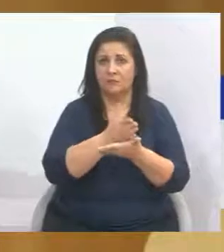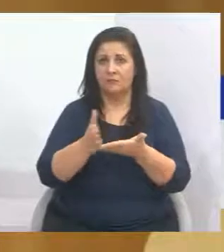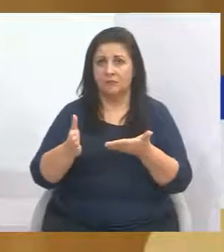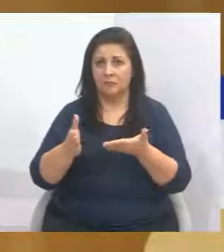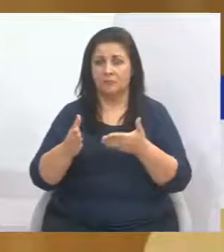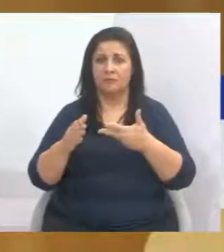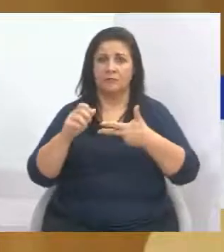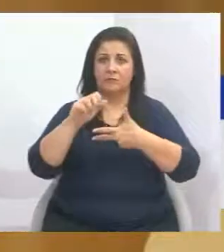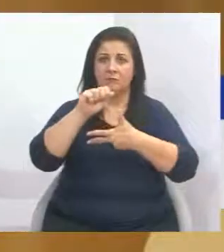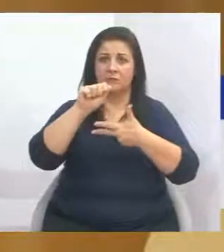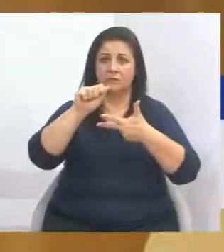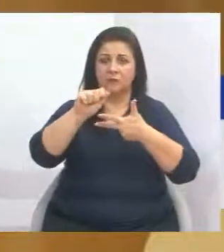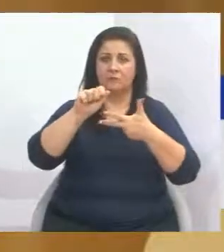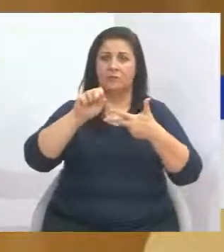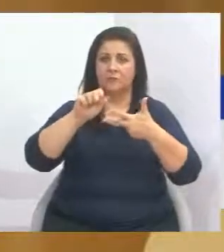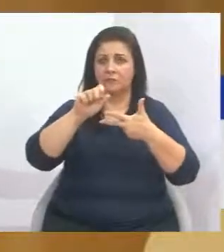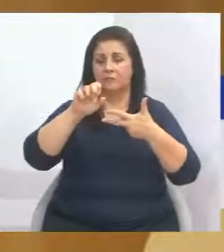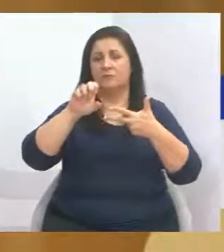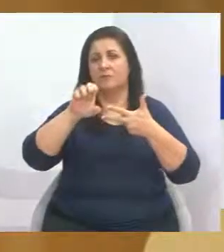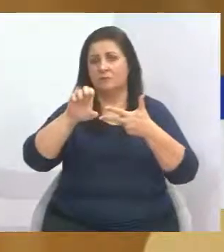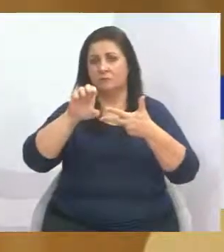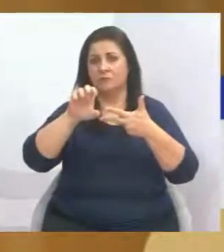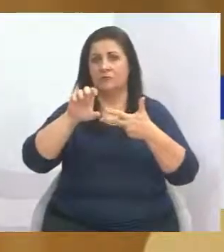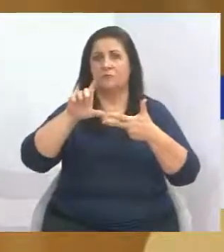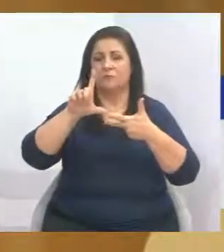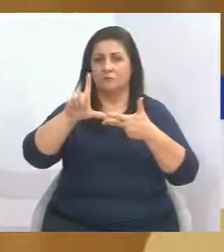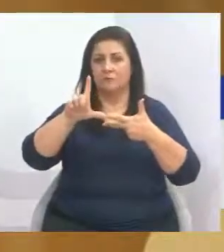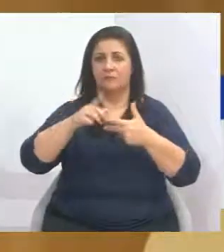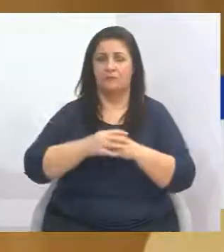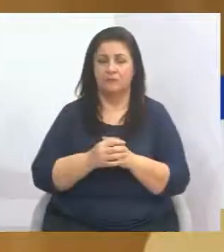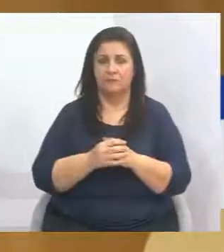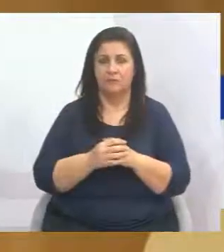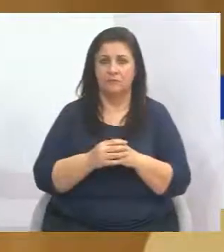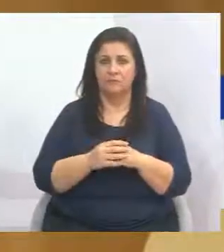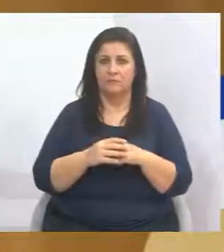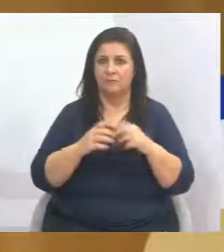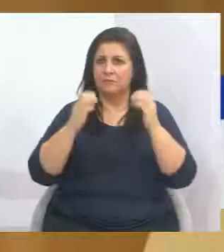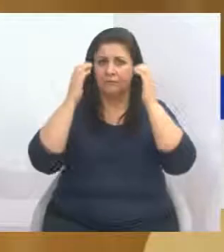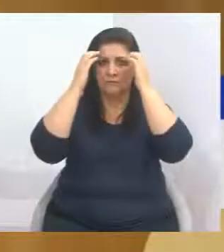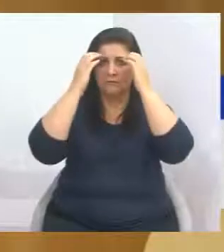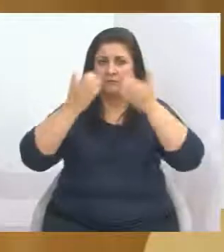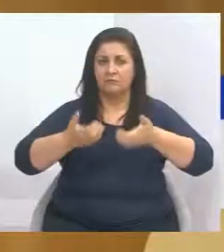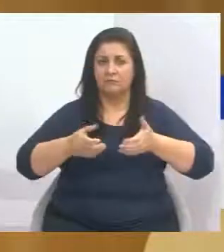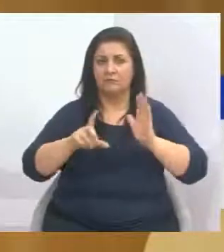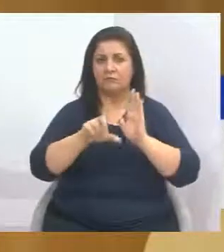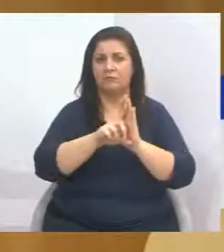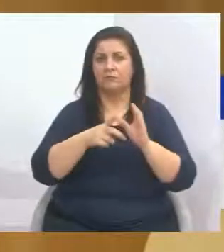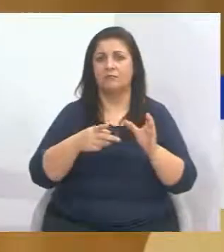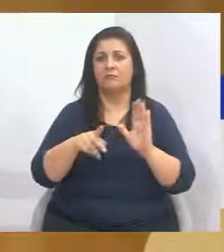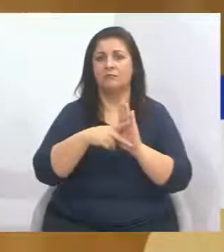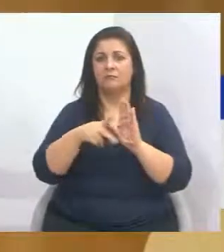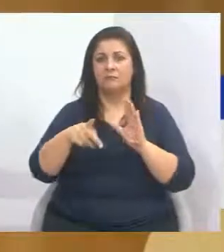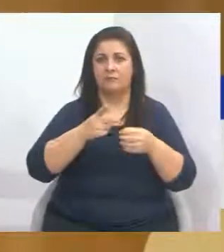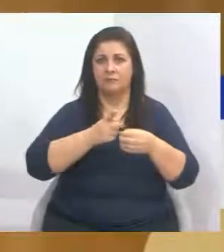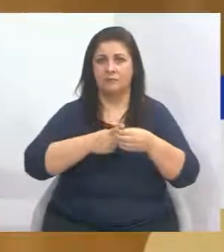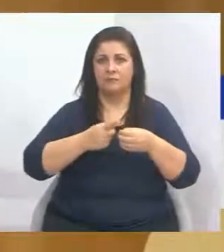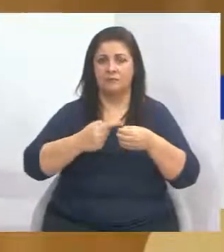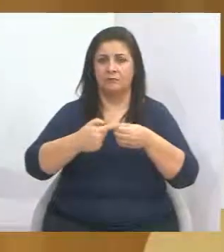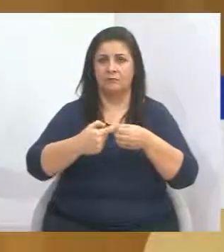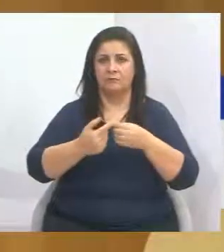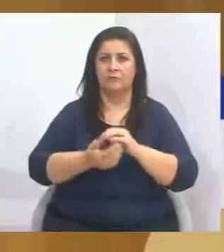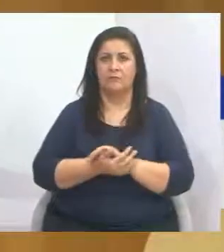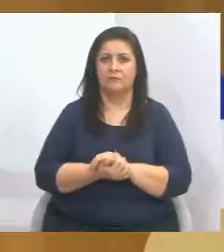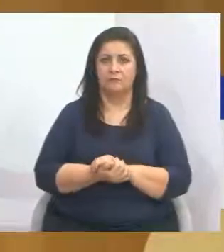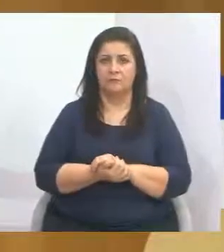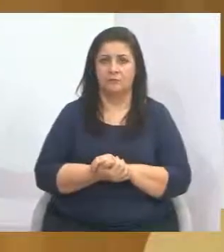Constituição Federal e artigo 40, inciso 3º e parágrafo único da Lei Orgânica do Município, Lei 2.761 de